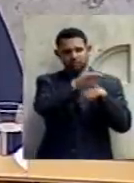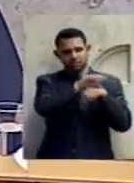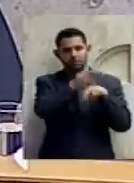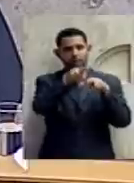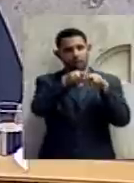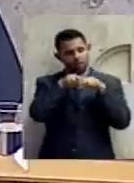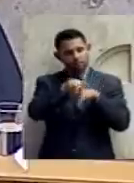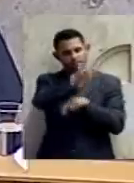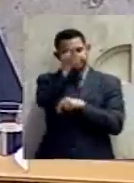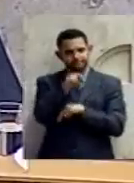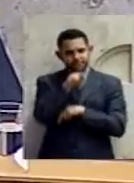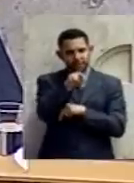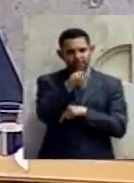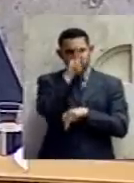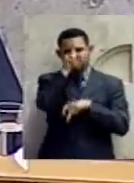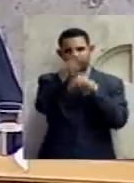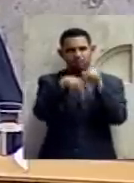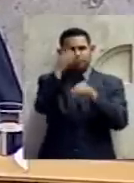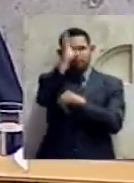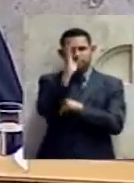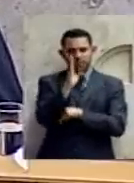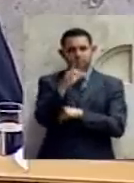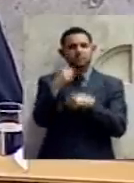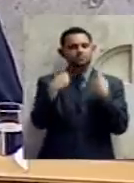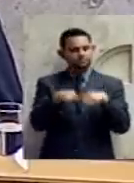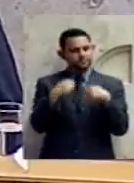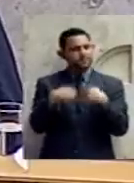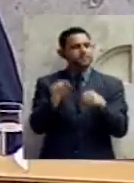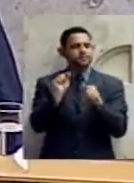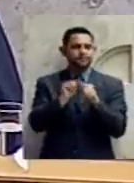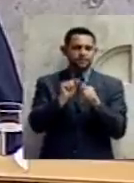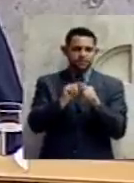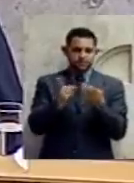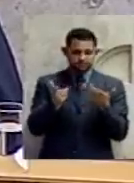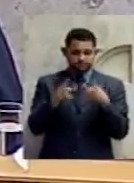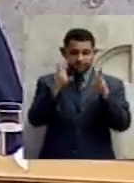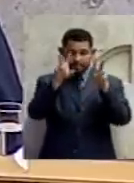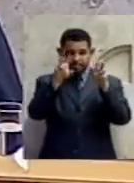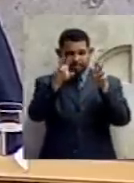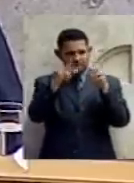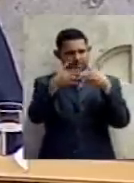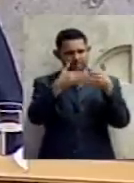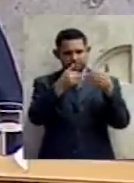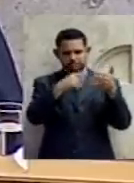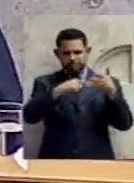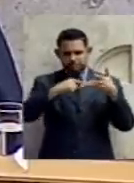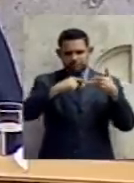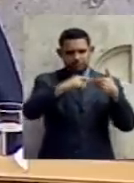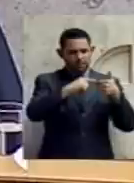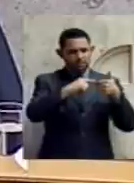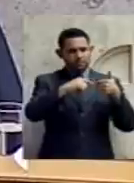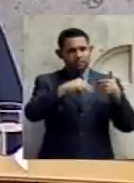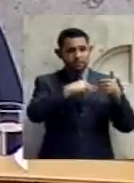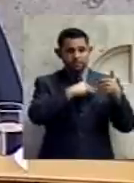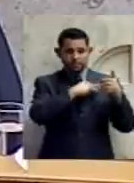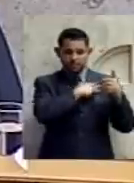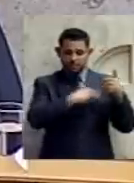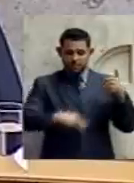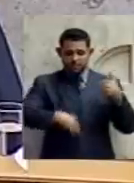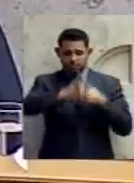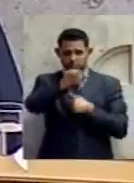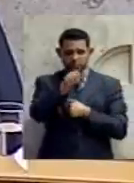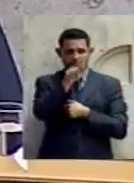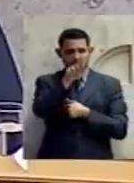perguntas que a sociedade brasileira deve formular. Temas como este e tantos outros, ministro Joaquim Barbosa,